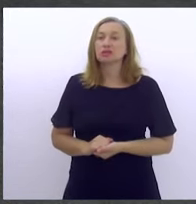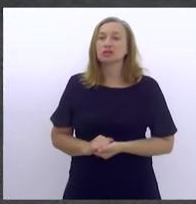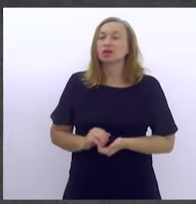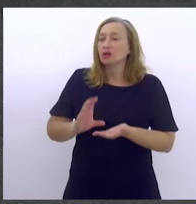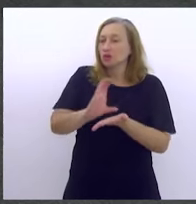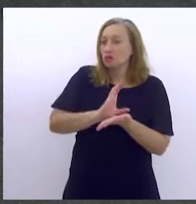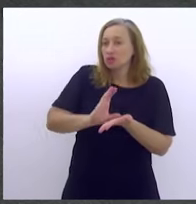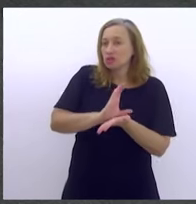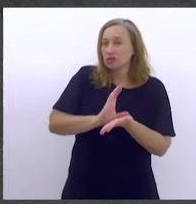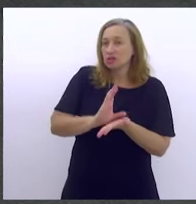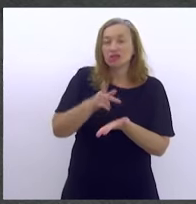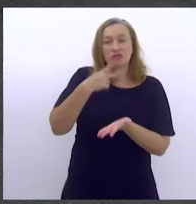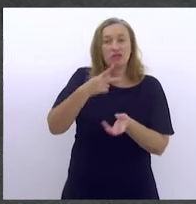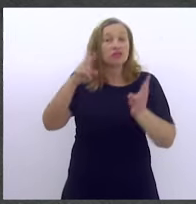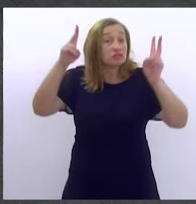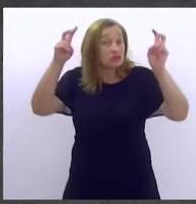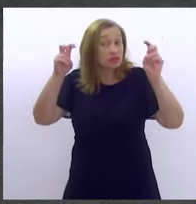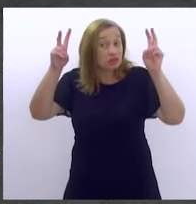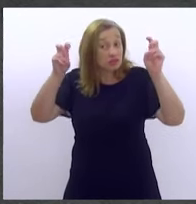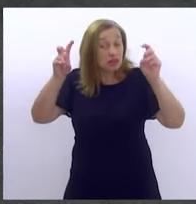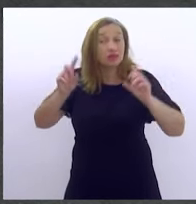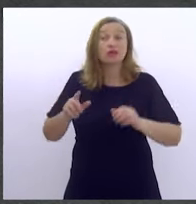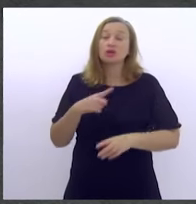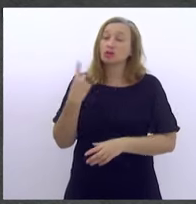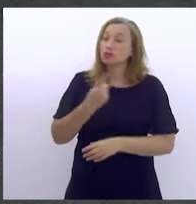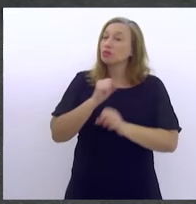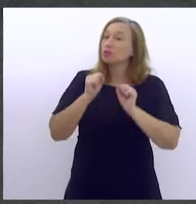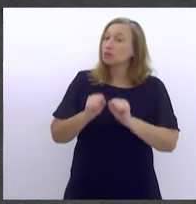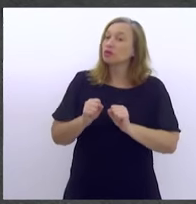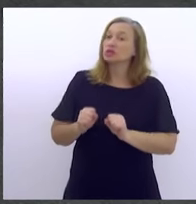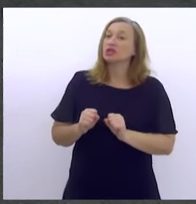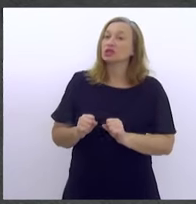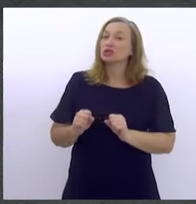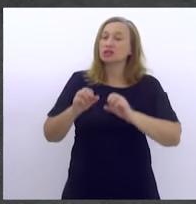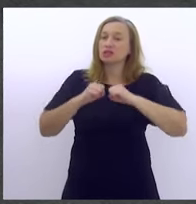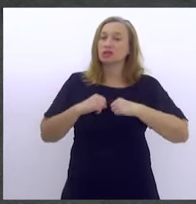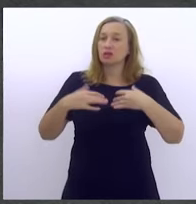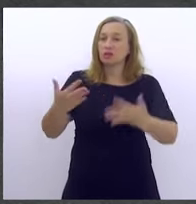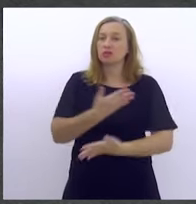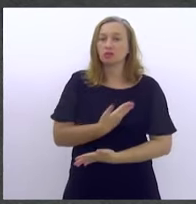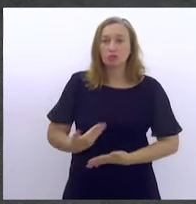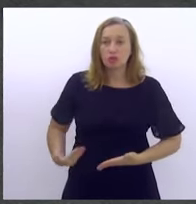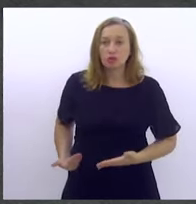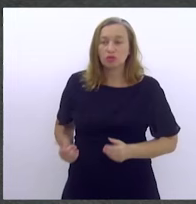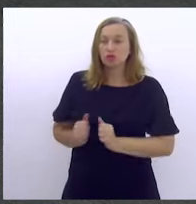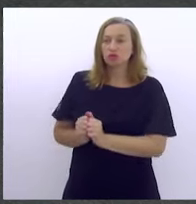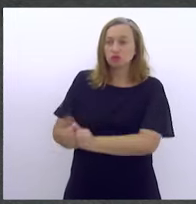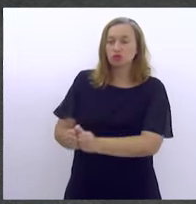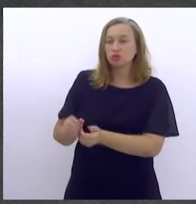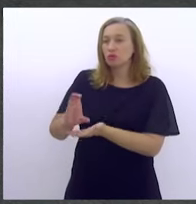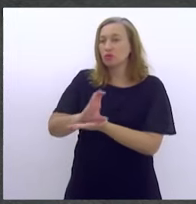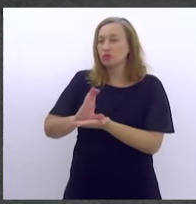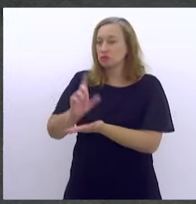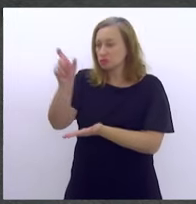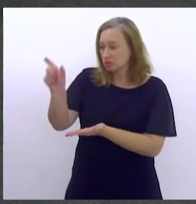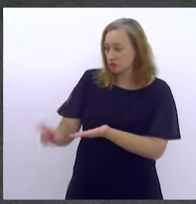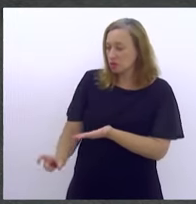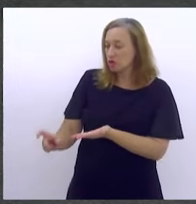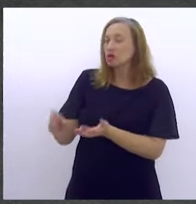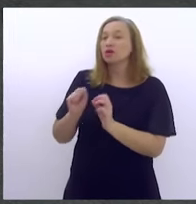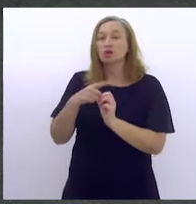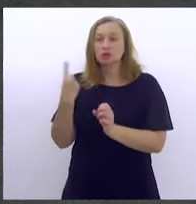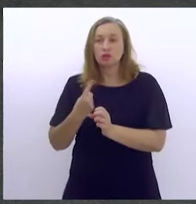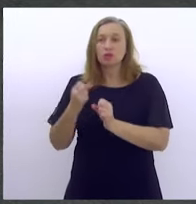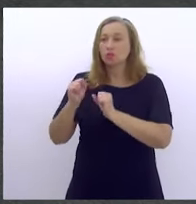está tratando desse tema para que nós pudéssemos ter uma audiência com ela e que a gente possa,